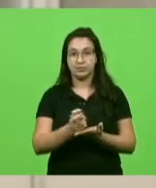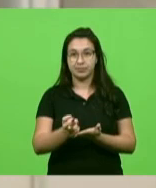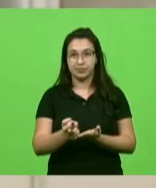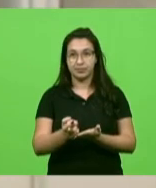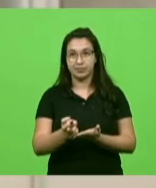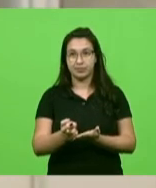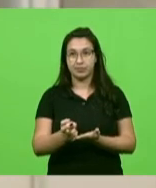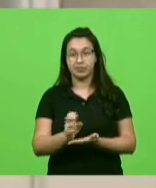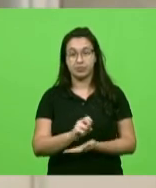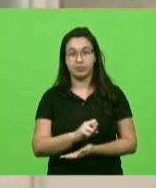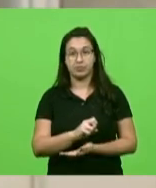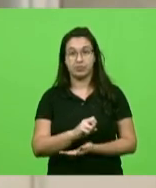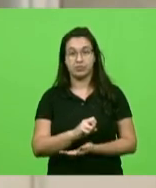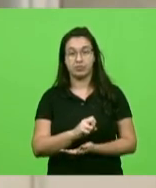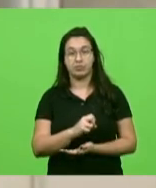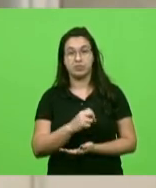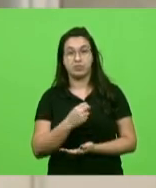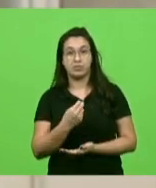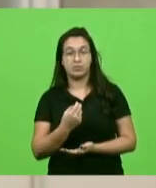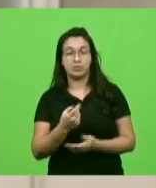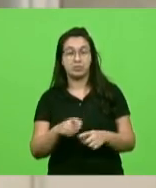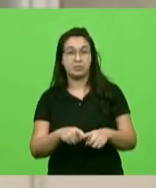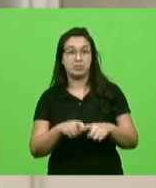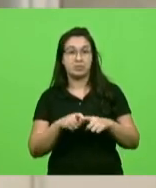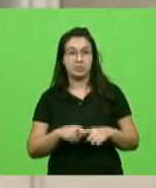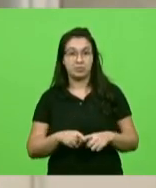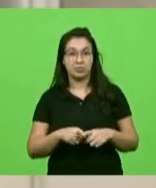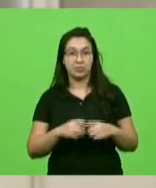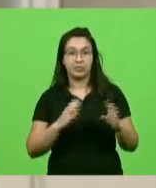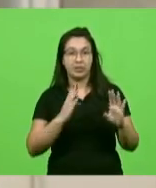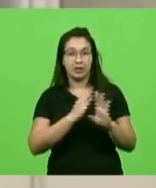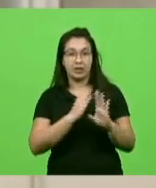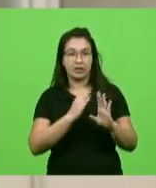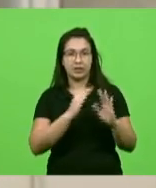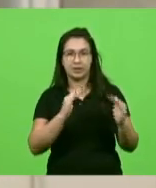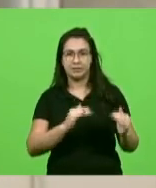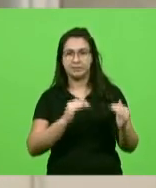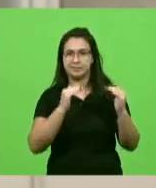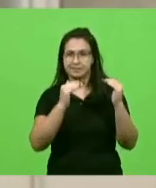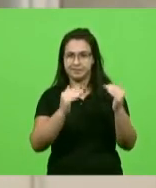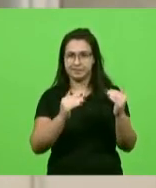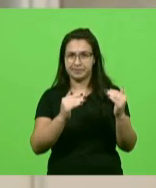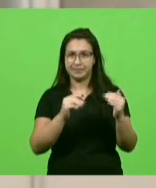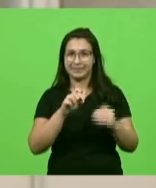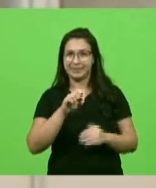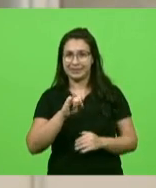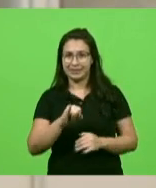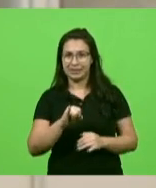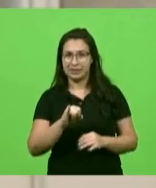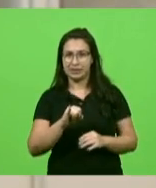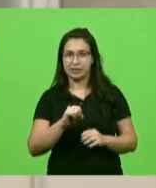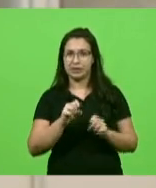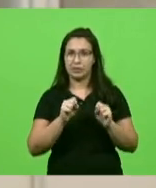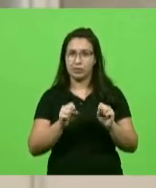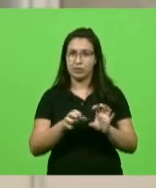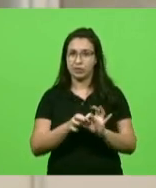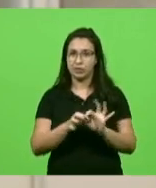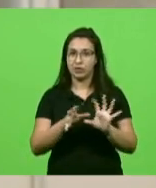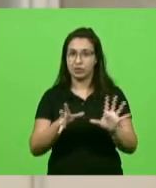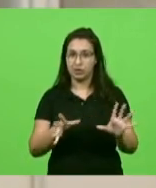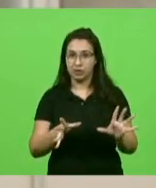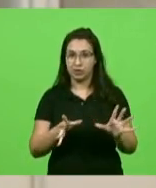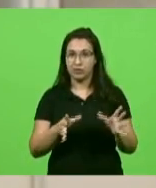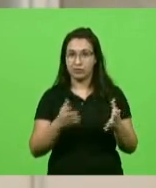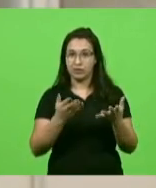impeachment ou seja um exame de cognição sumária quanto à viabilidade da representação